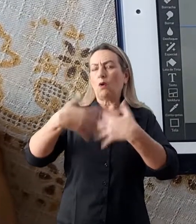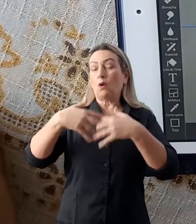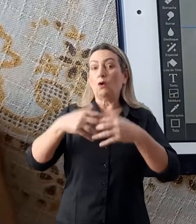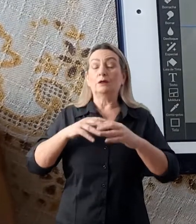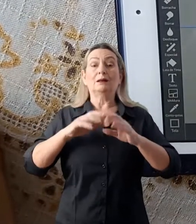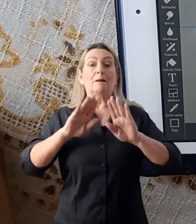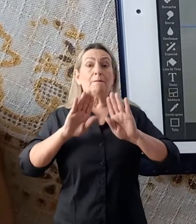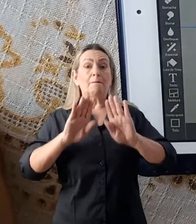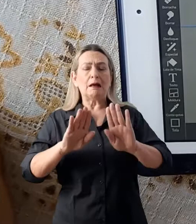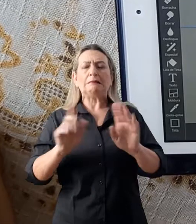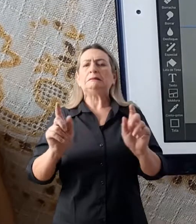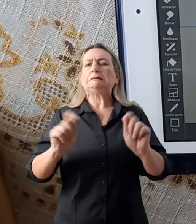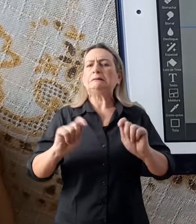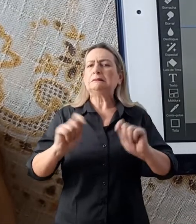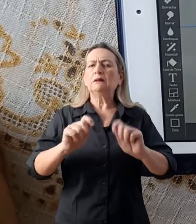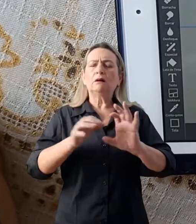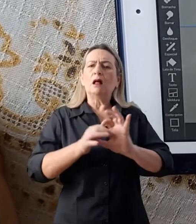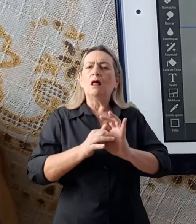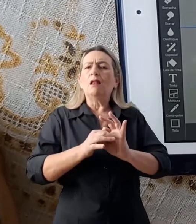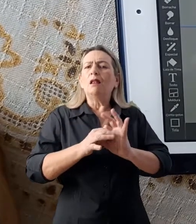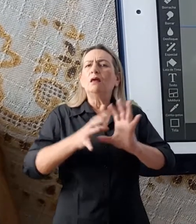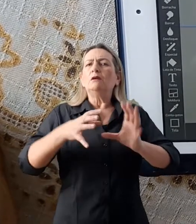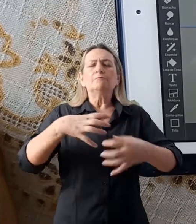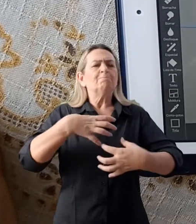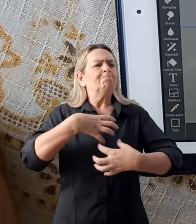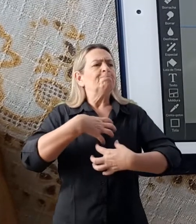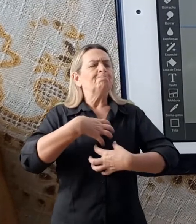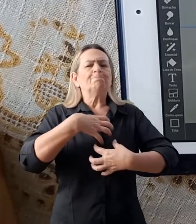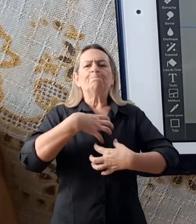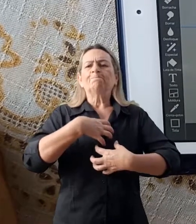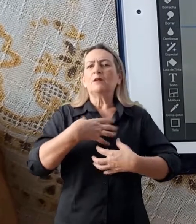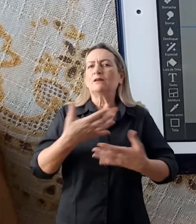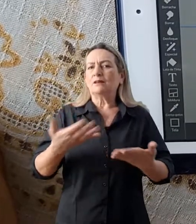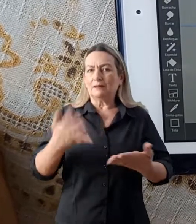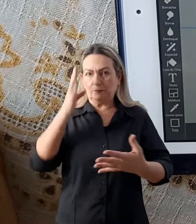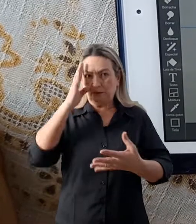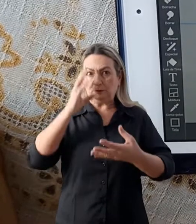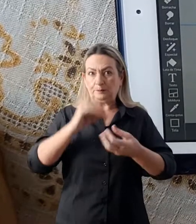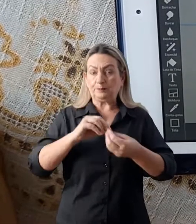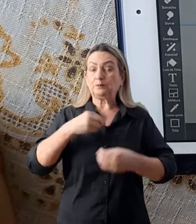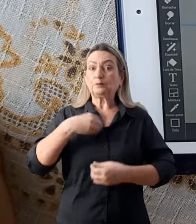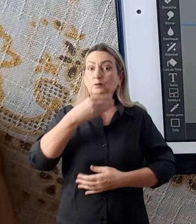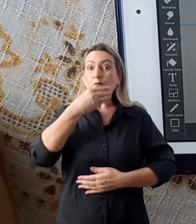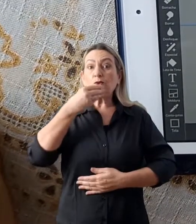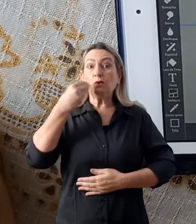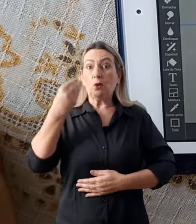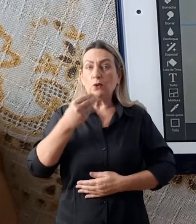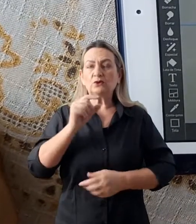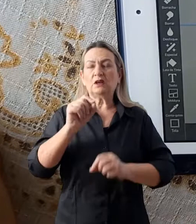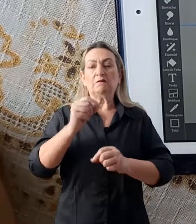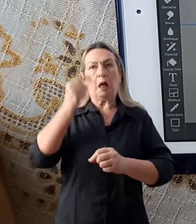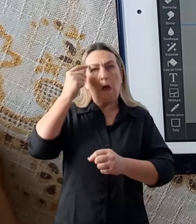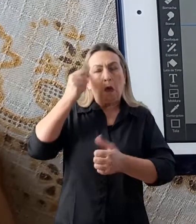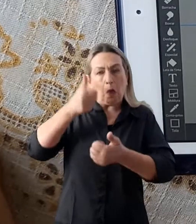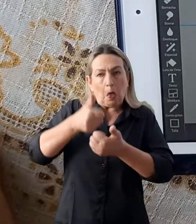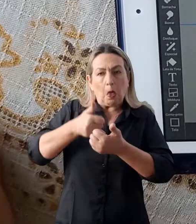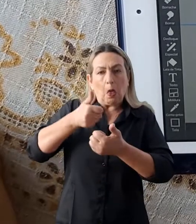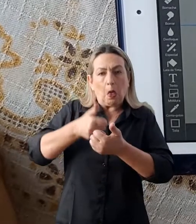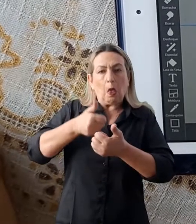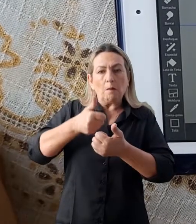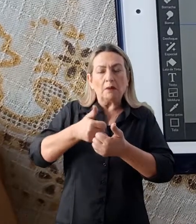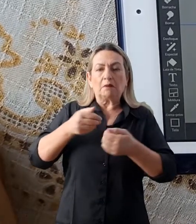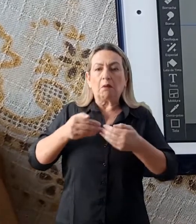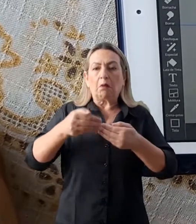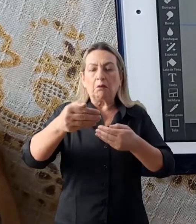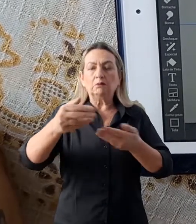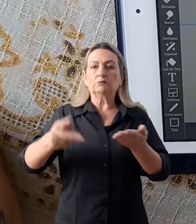ser criado muito intuitivamente. Então, eu gosto às vezes de começar uma mandala sem pensar muito